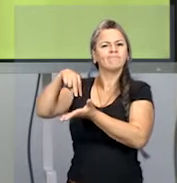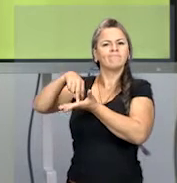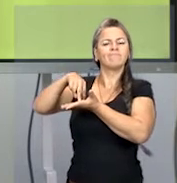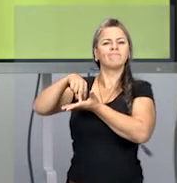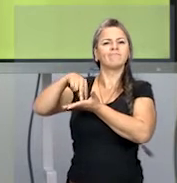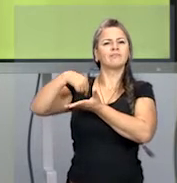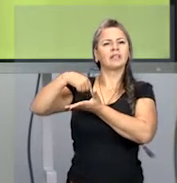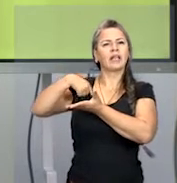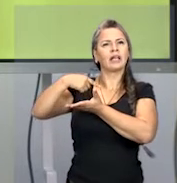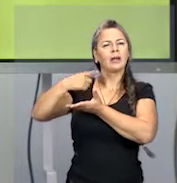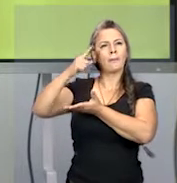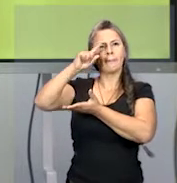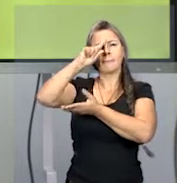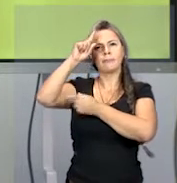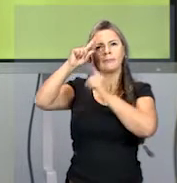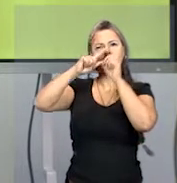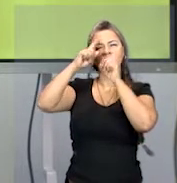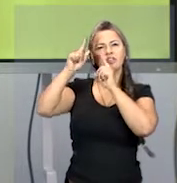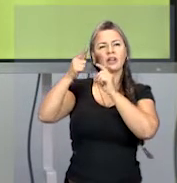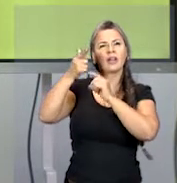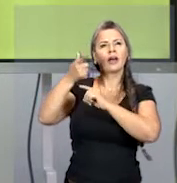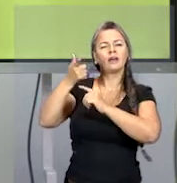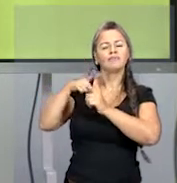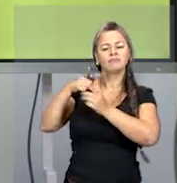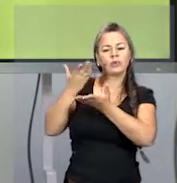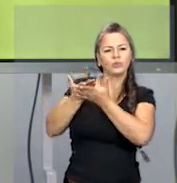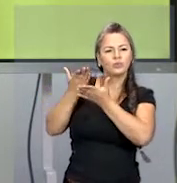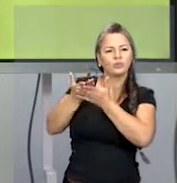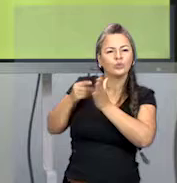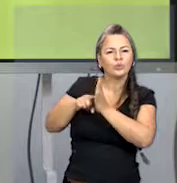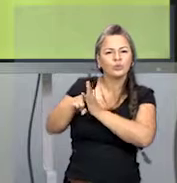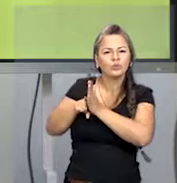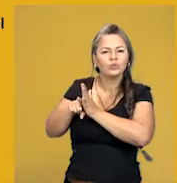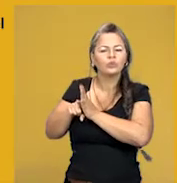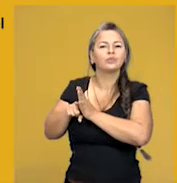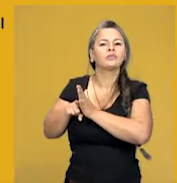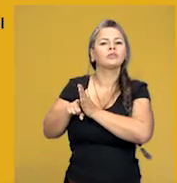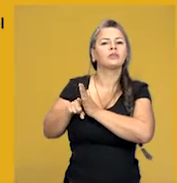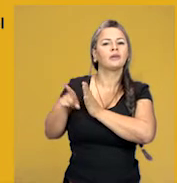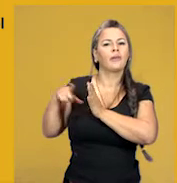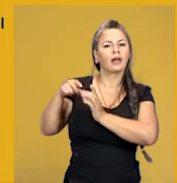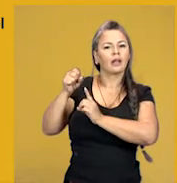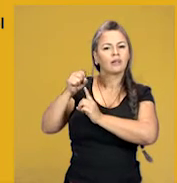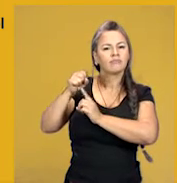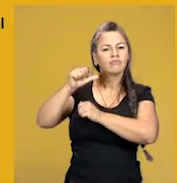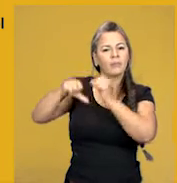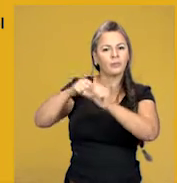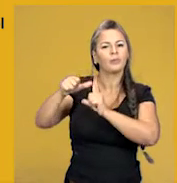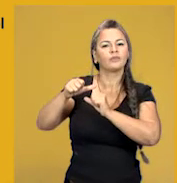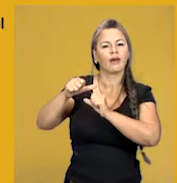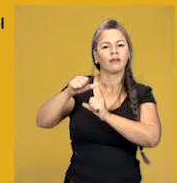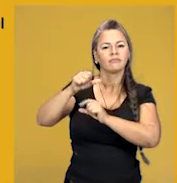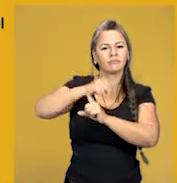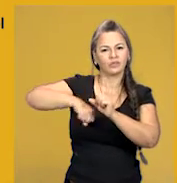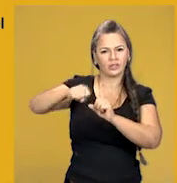nova ciência para interpretar a sociedade. Então, entre eles, nós podemos citar o Karl